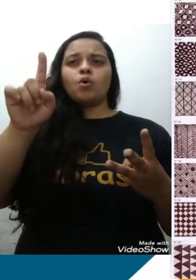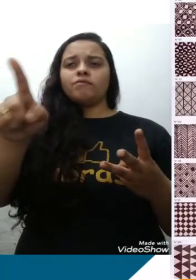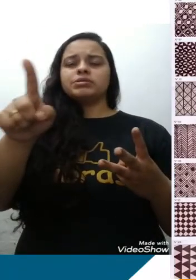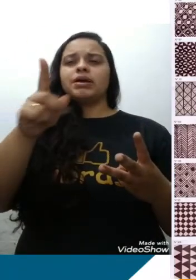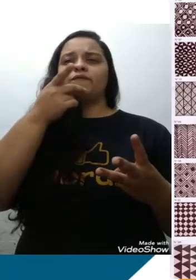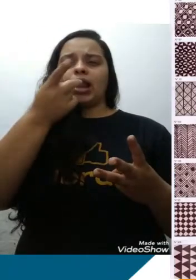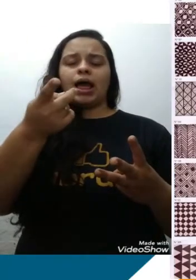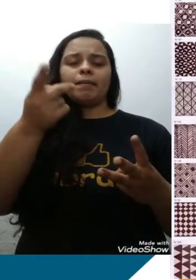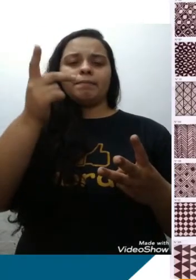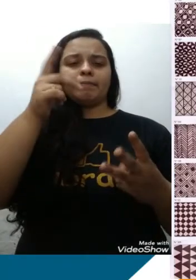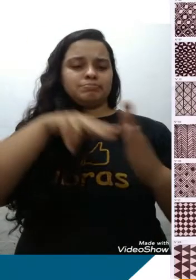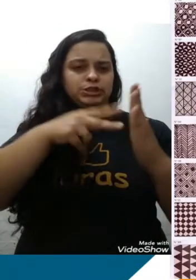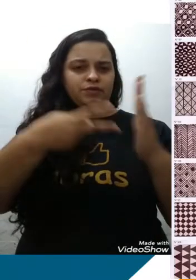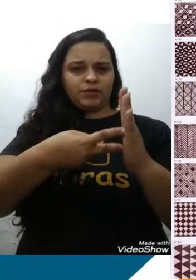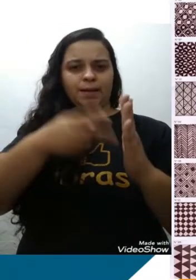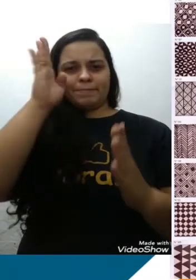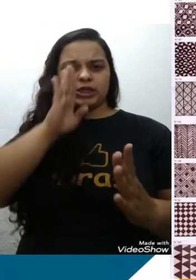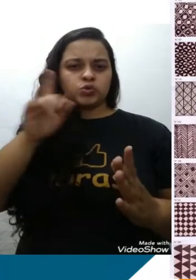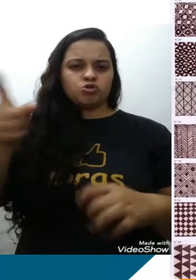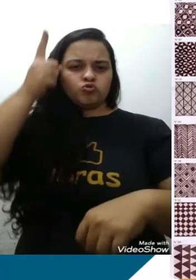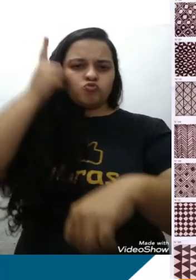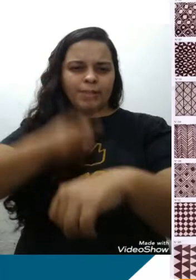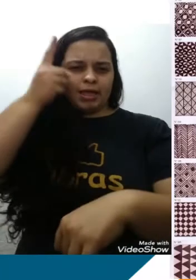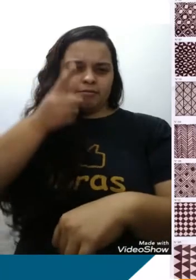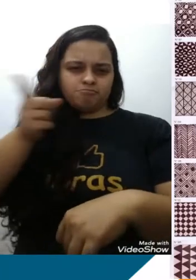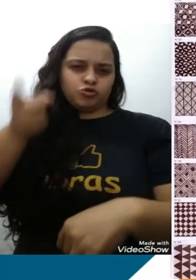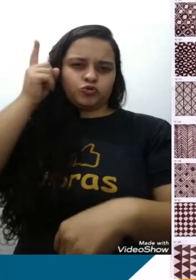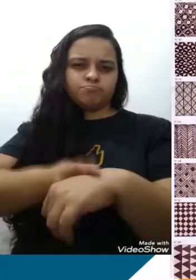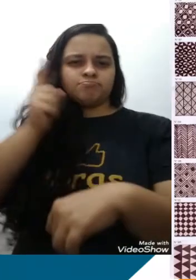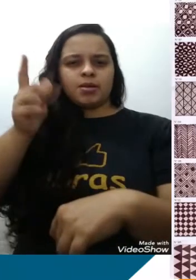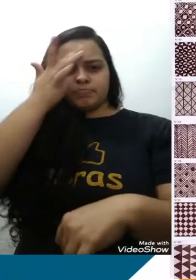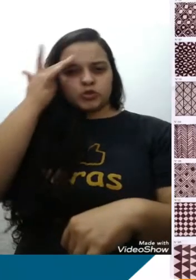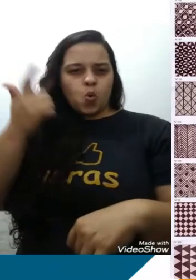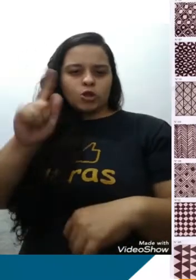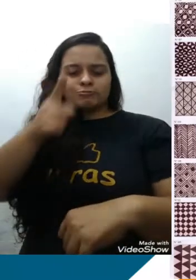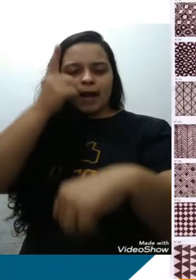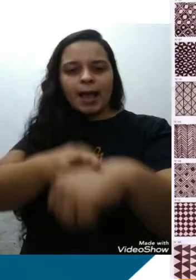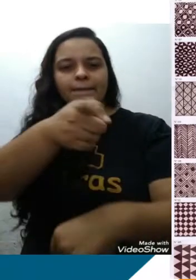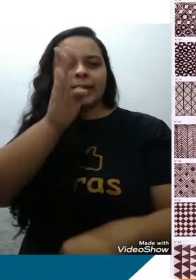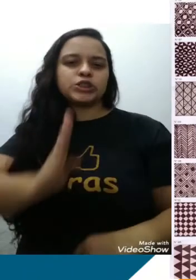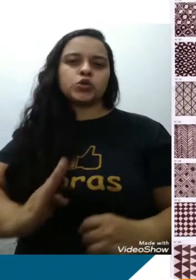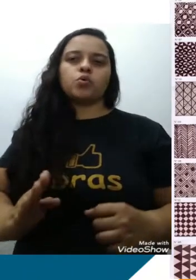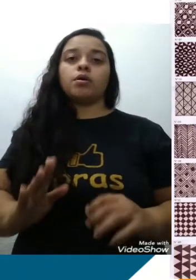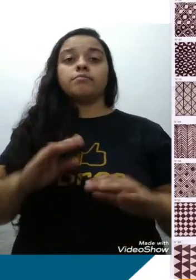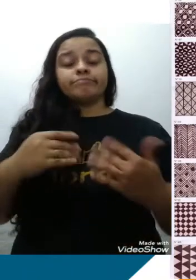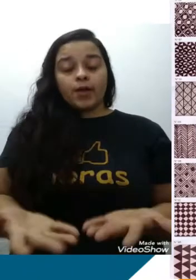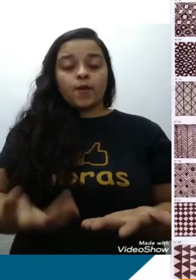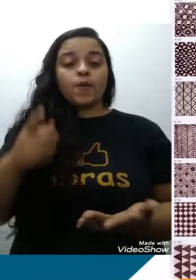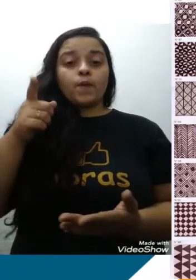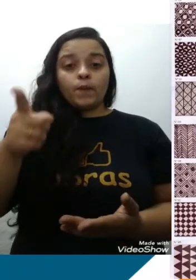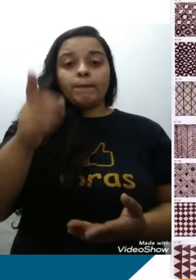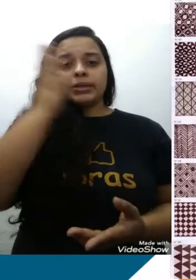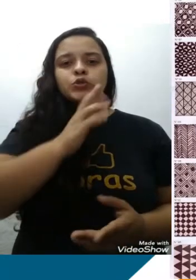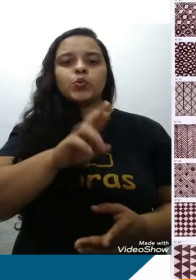descoberto? Bom, também é uma questão complicada, Porque o território já era ocupado, ou seja, o Brasil não vai ser